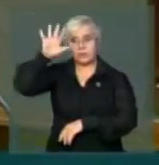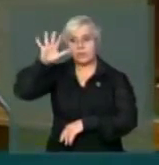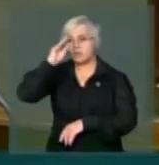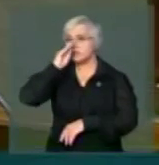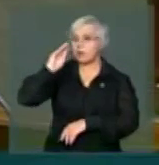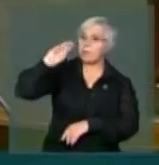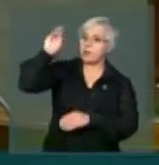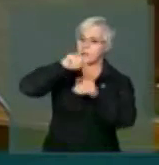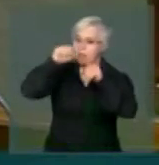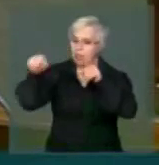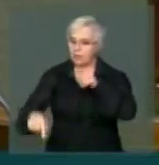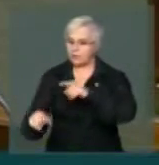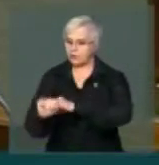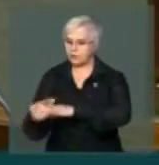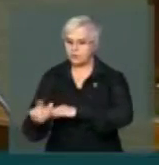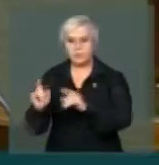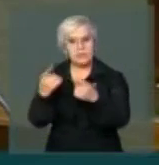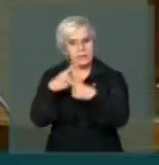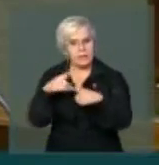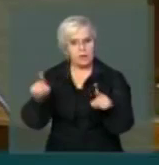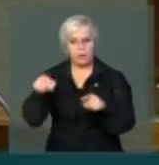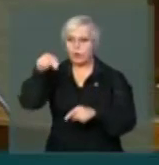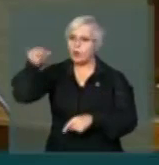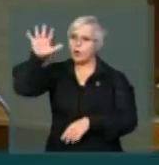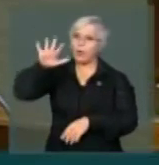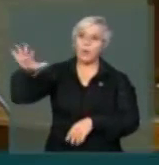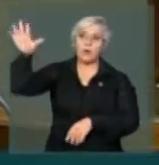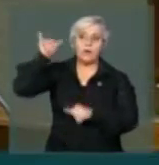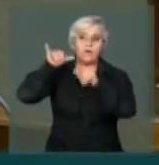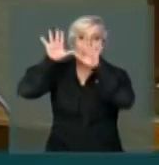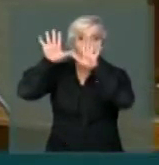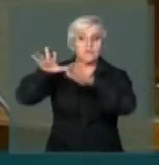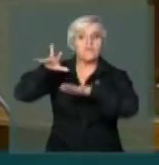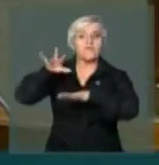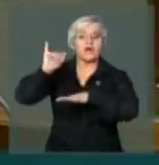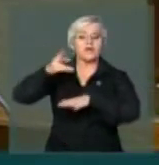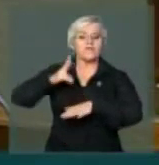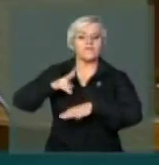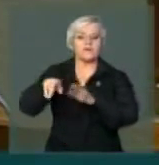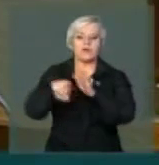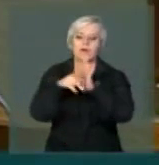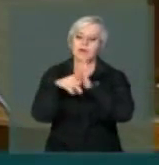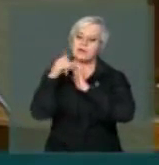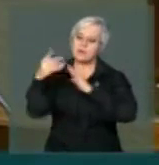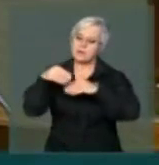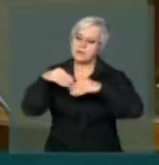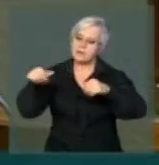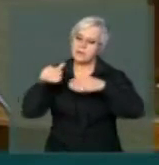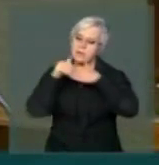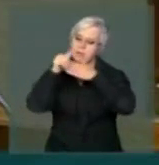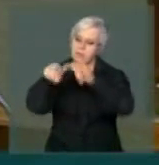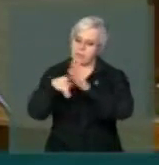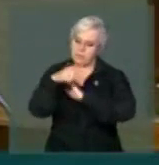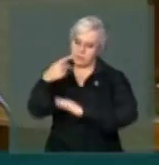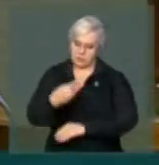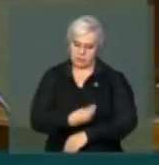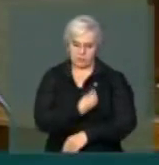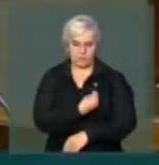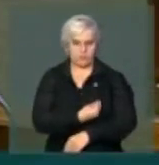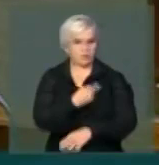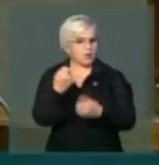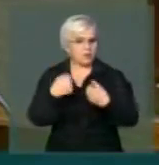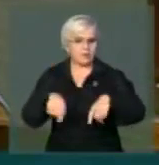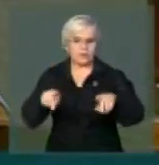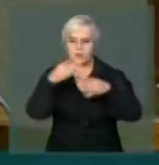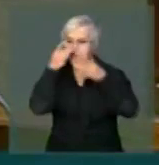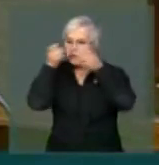Sudeste. O nordestino do semiárido vai poder ficar na sua própria terra e conduzir o seu destino sem ter que abandonar